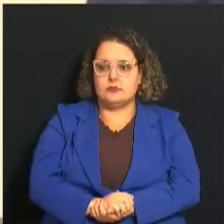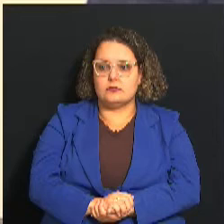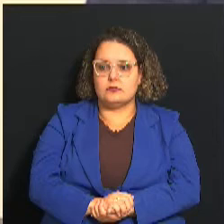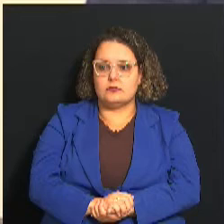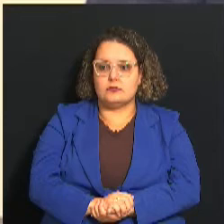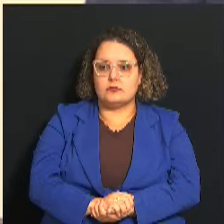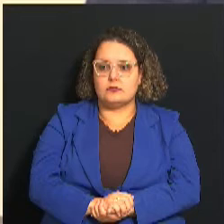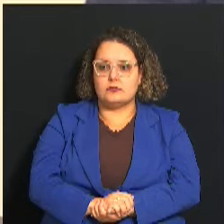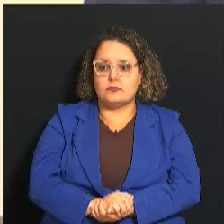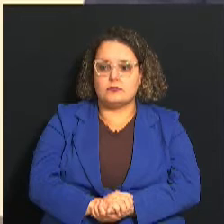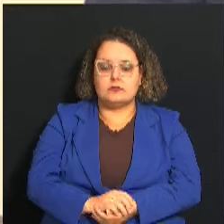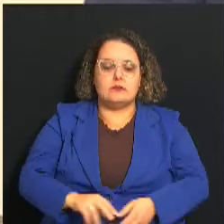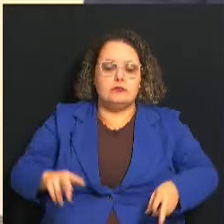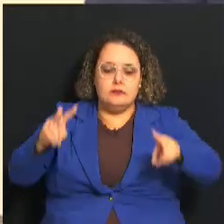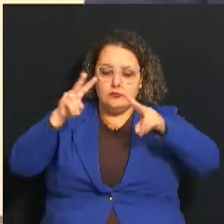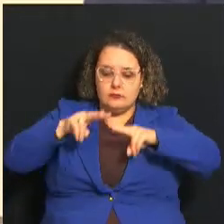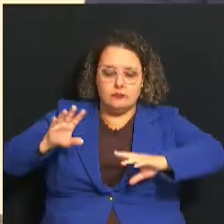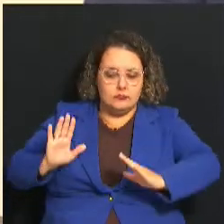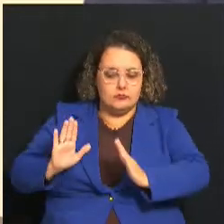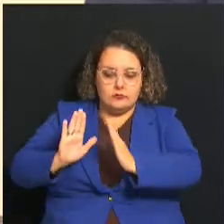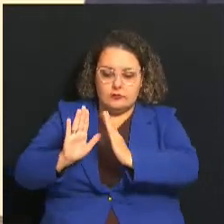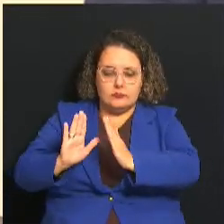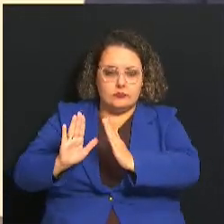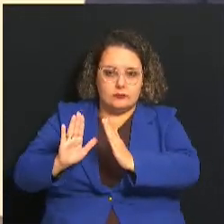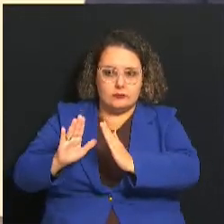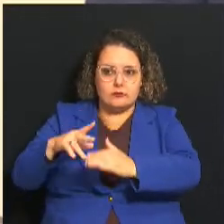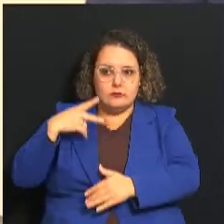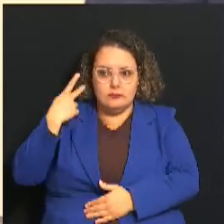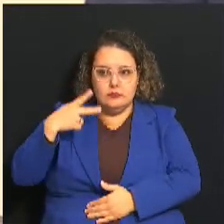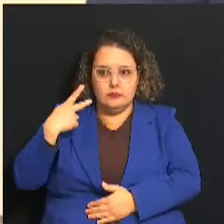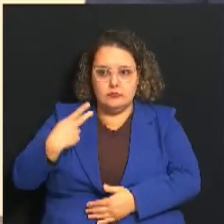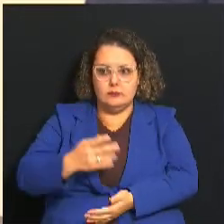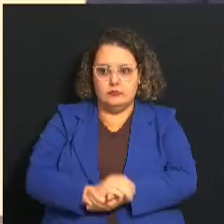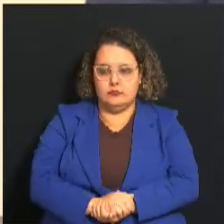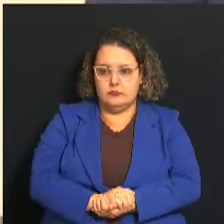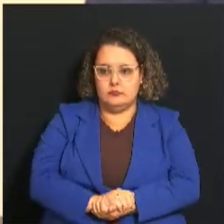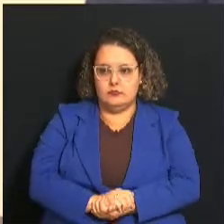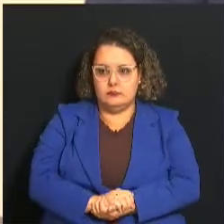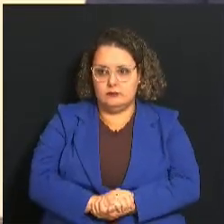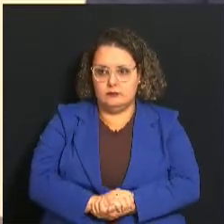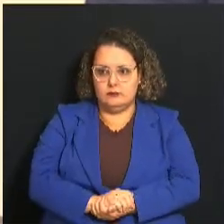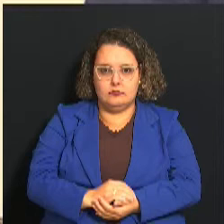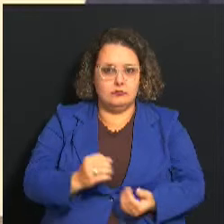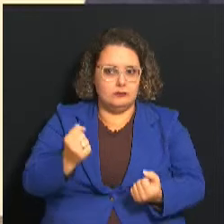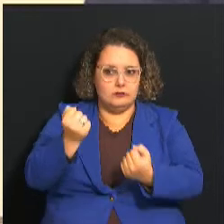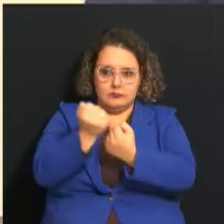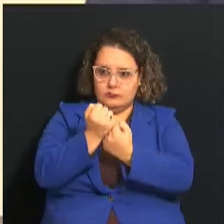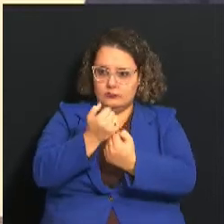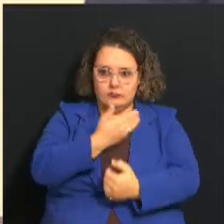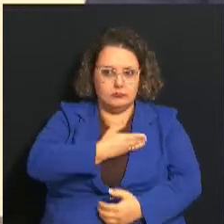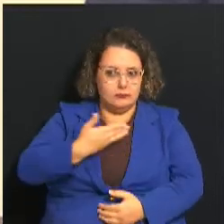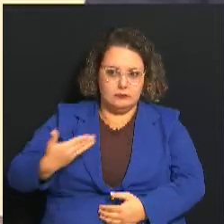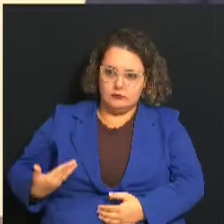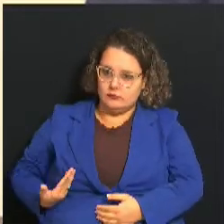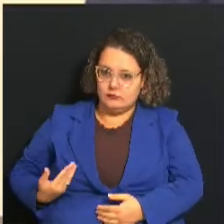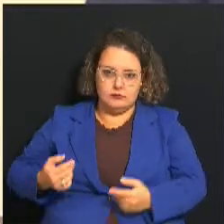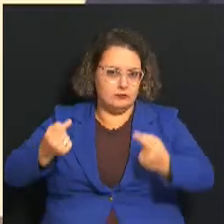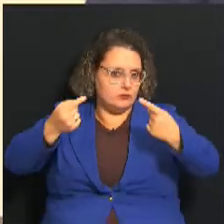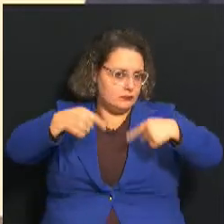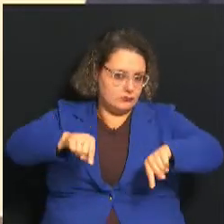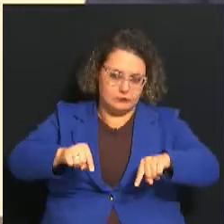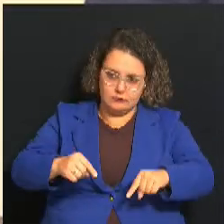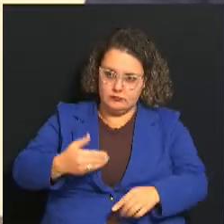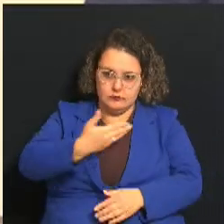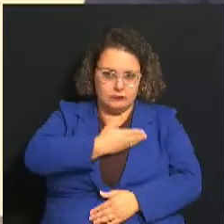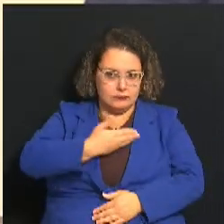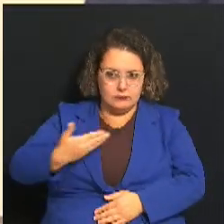essa frente para ser um instrumento de apoio ao governo e nem de ataque ao governo. Eu acho que não deve